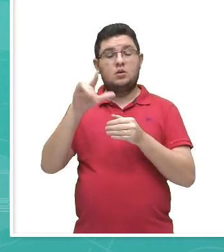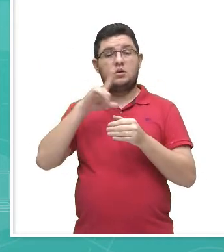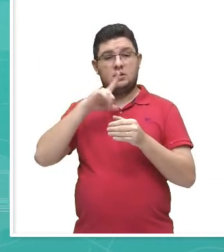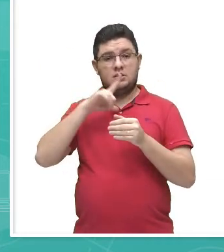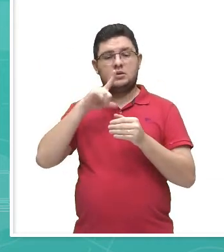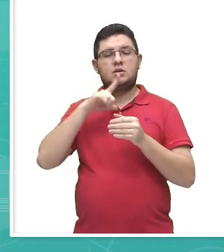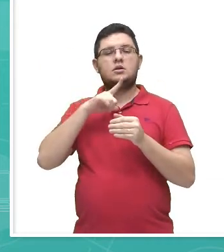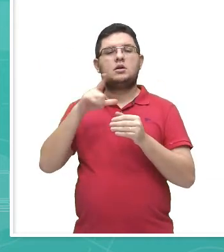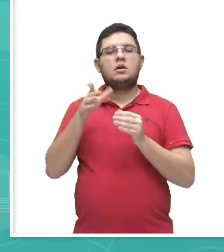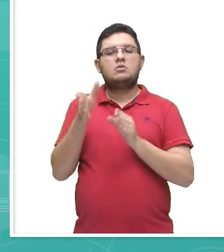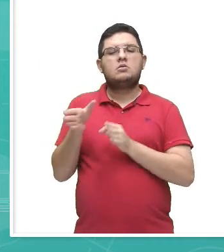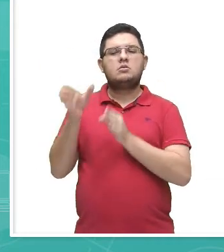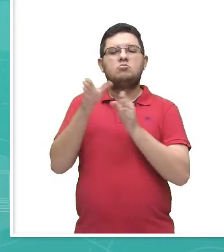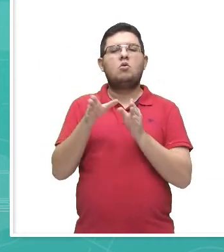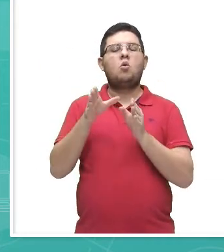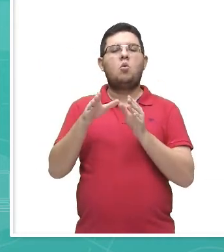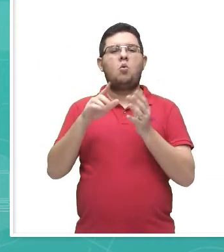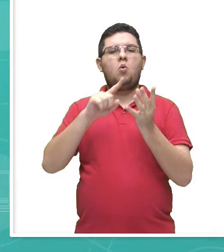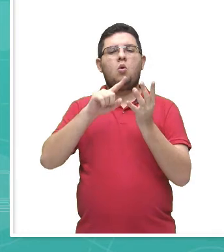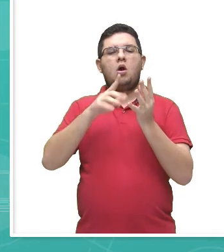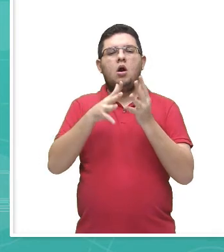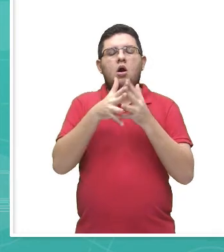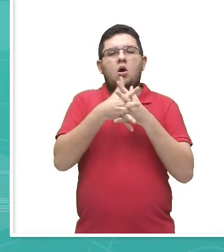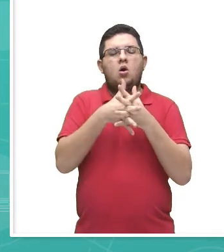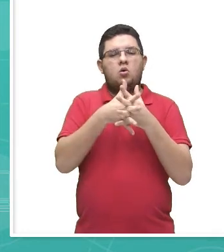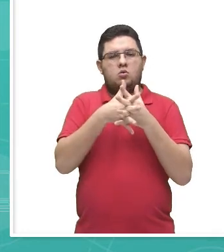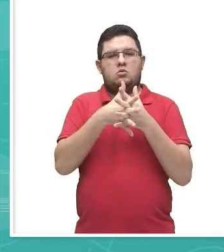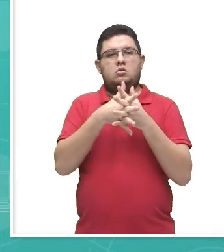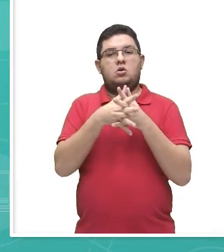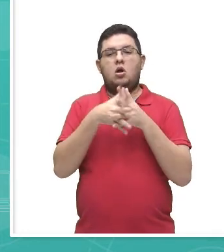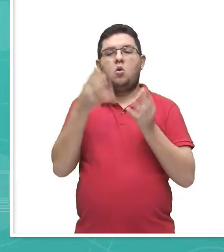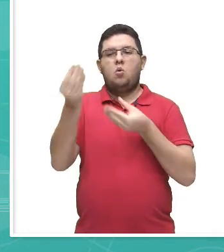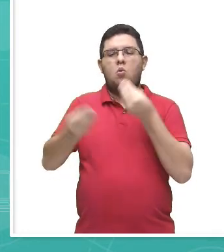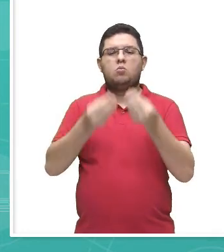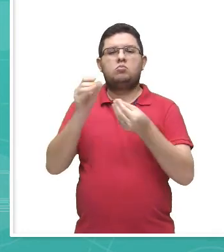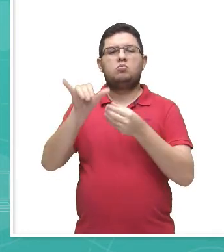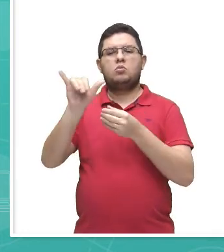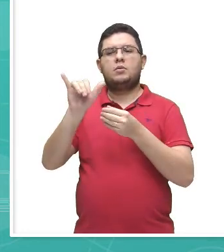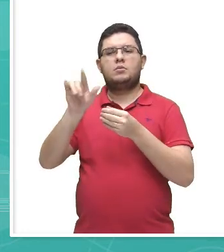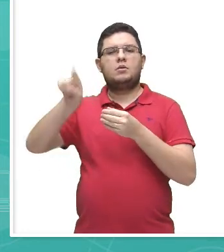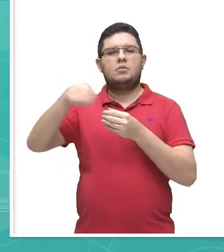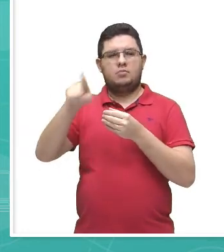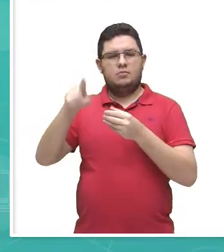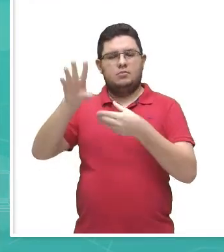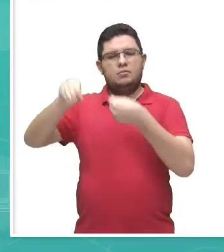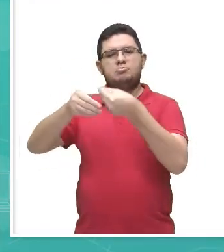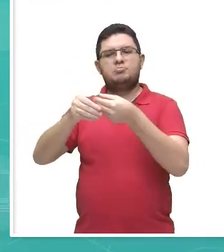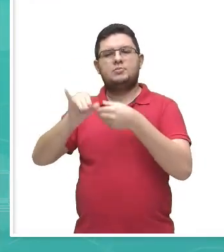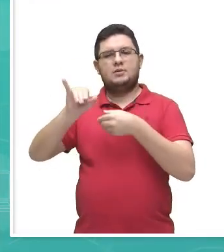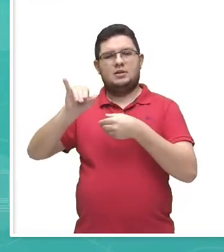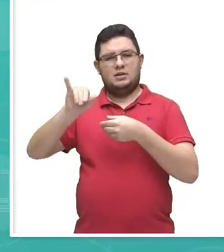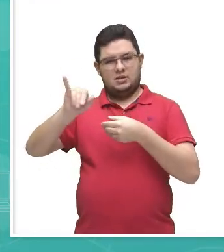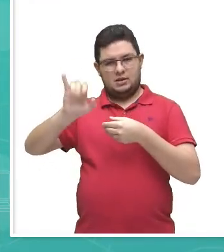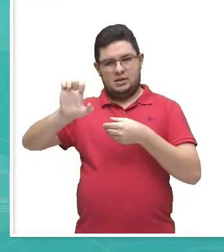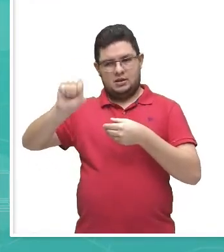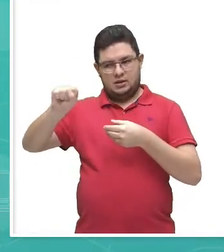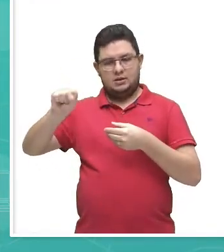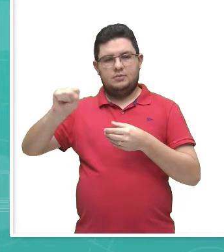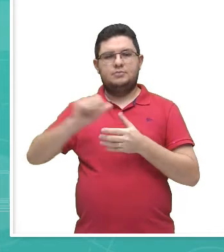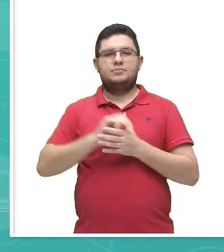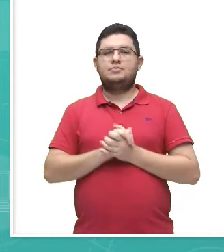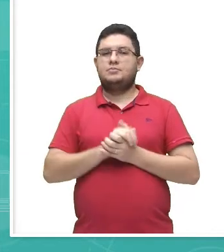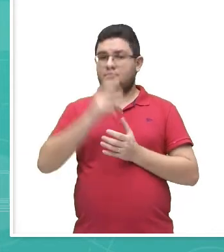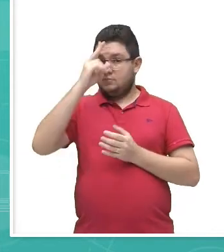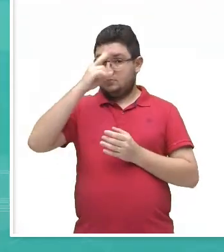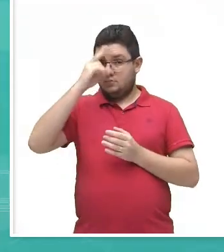eu devo substituir então o Y por IES, tá certo? Então, verbos terminados